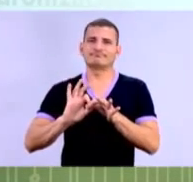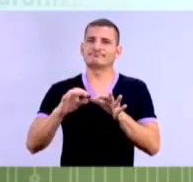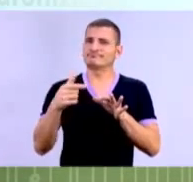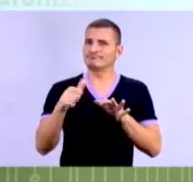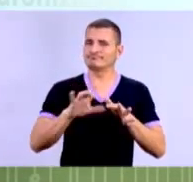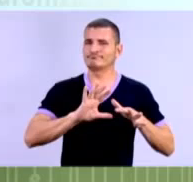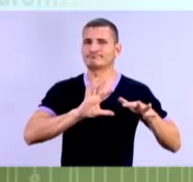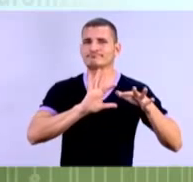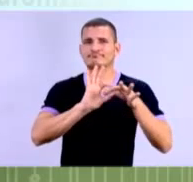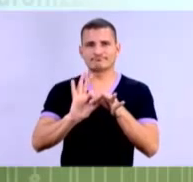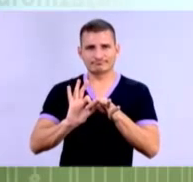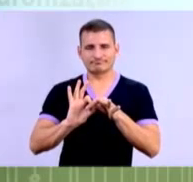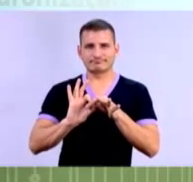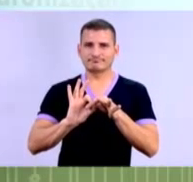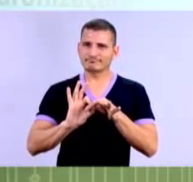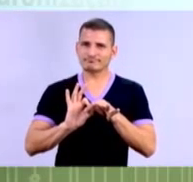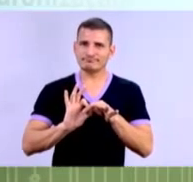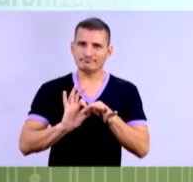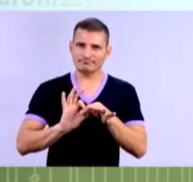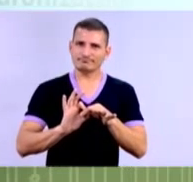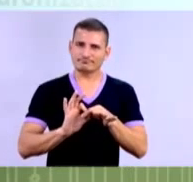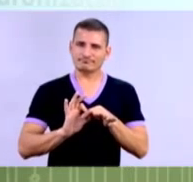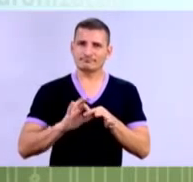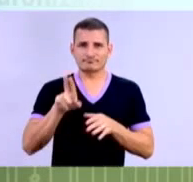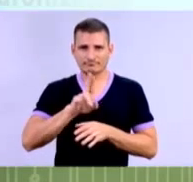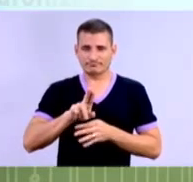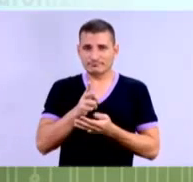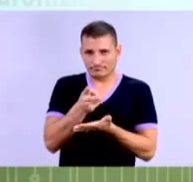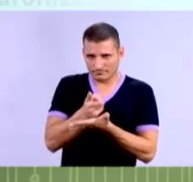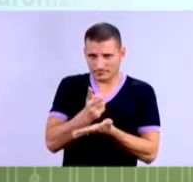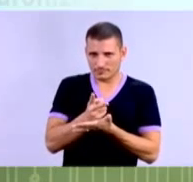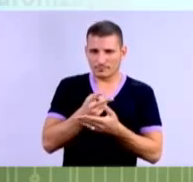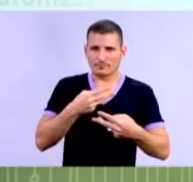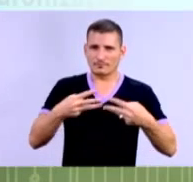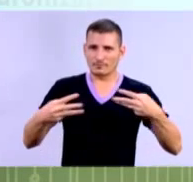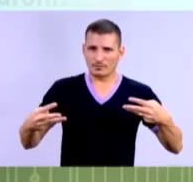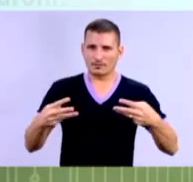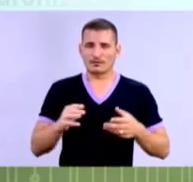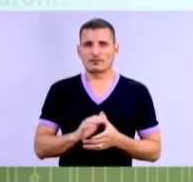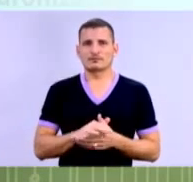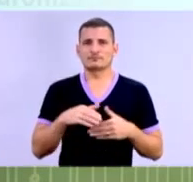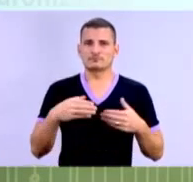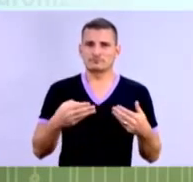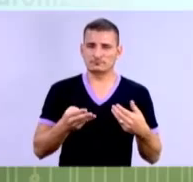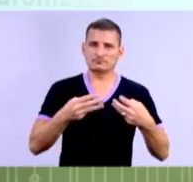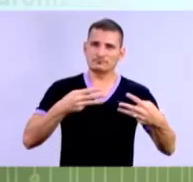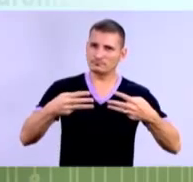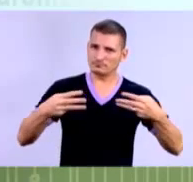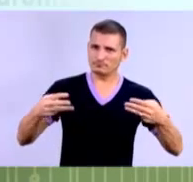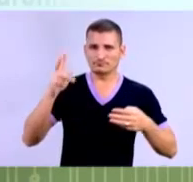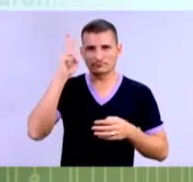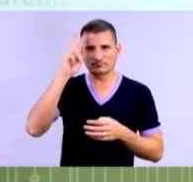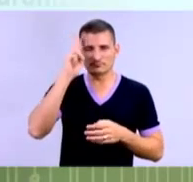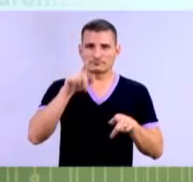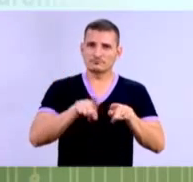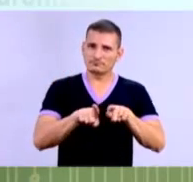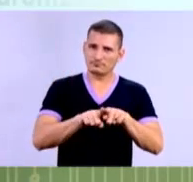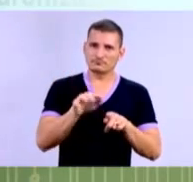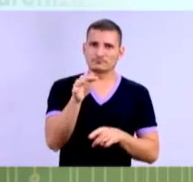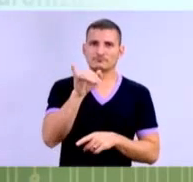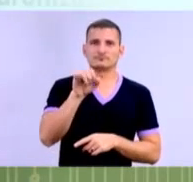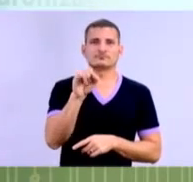rede interconectada, utilizando uma mesma infraestrutura. Então, quando a gente fala de infraestrutura, a gente lembra também dos meios